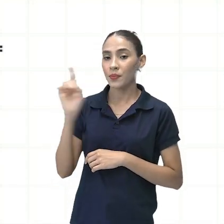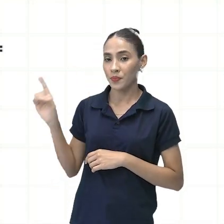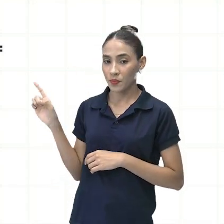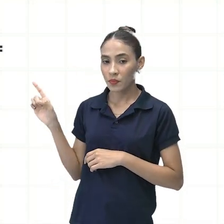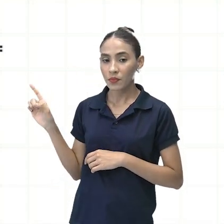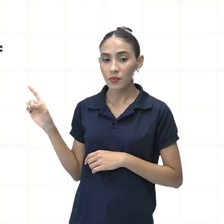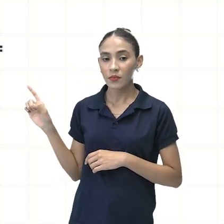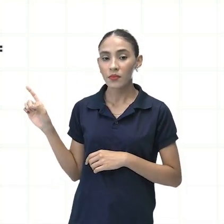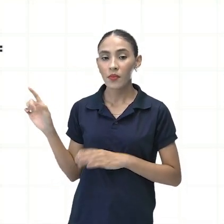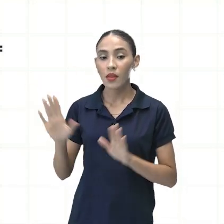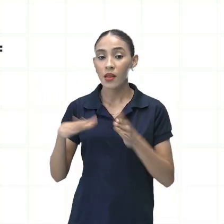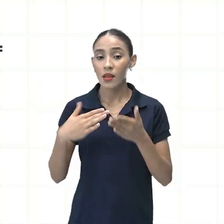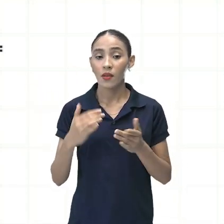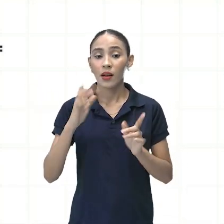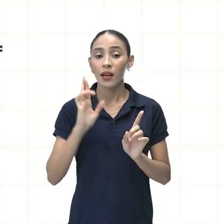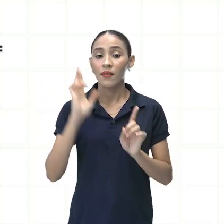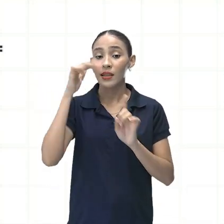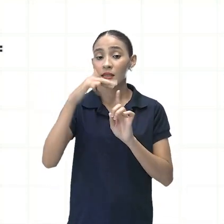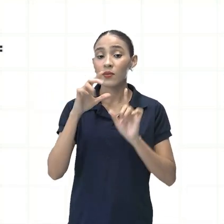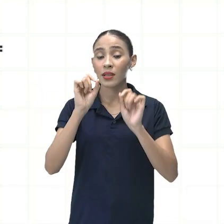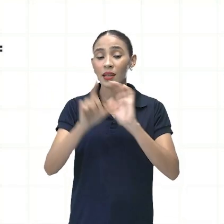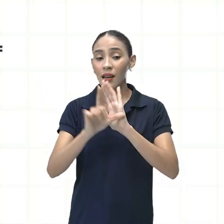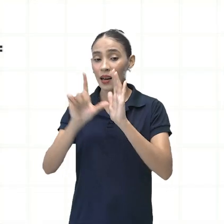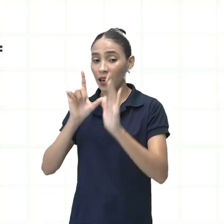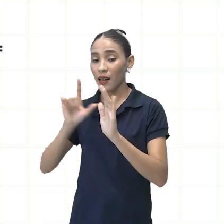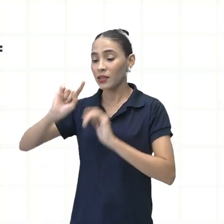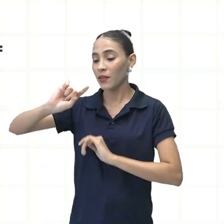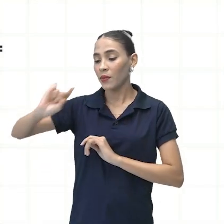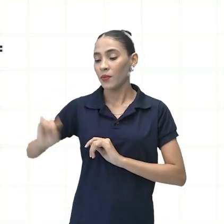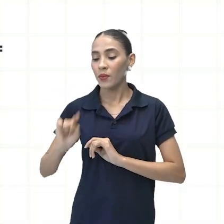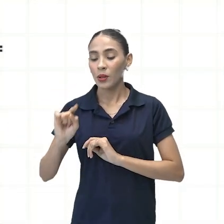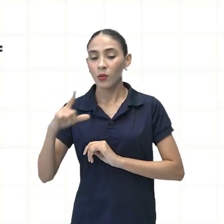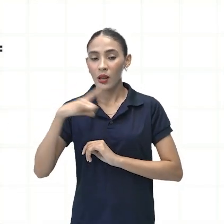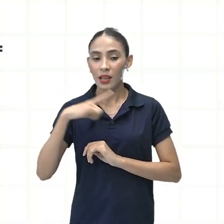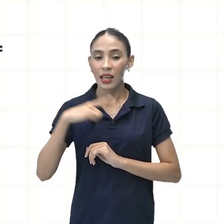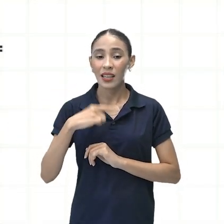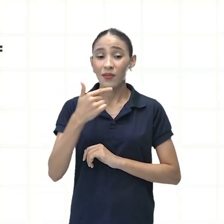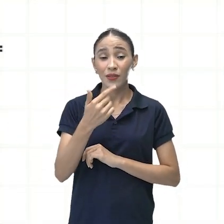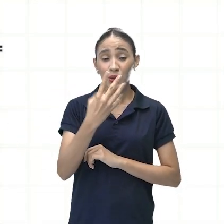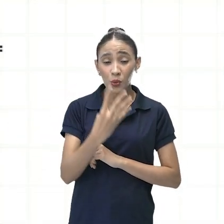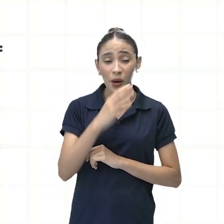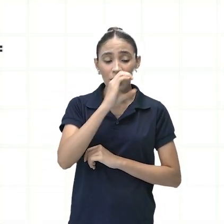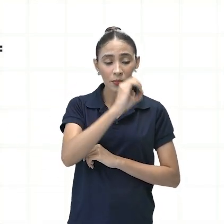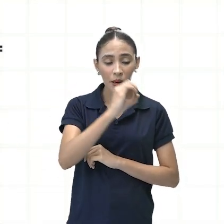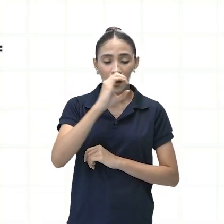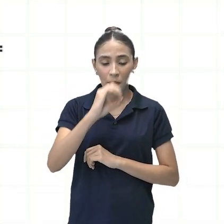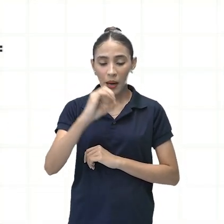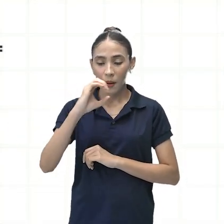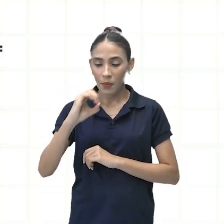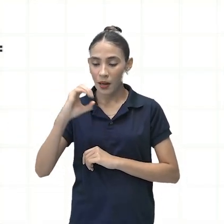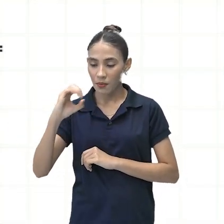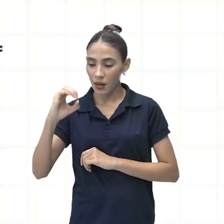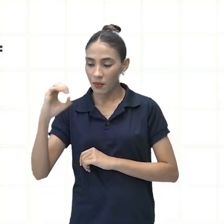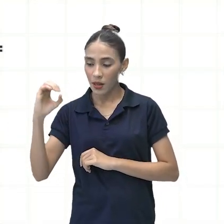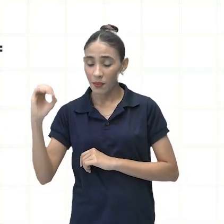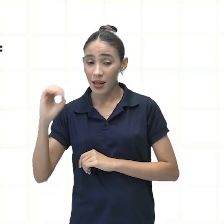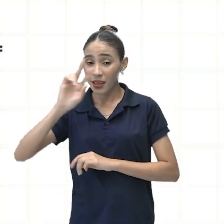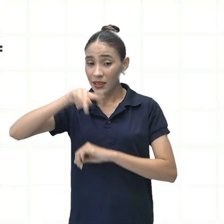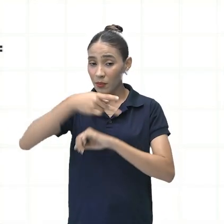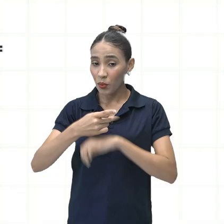valor. Então, ele está dizendo que antes da nossa vírgula, eu tenho esses 24 zeros e após ela nós temos